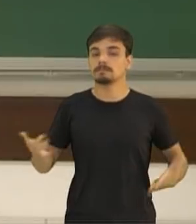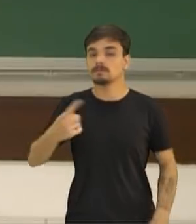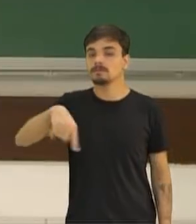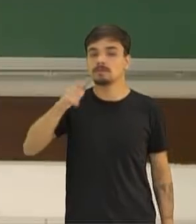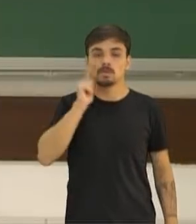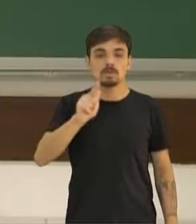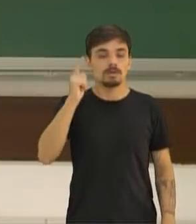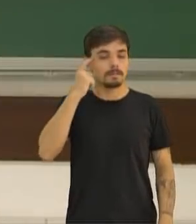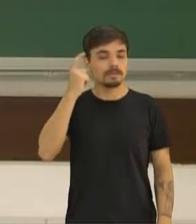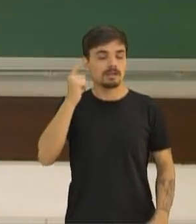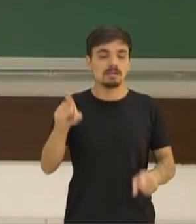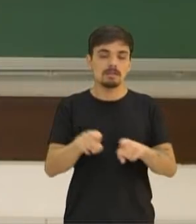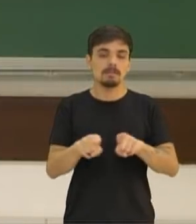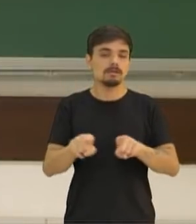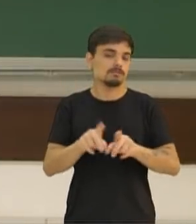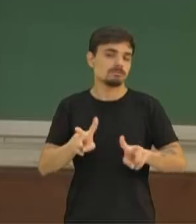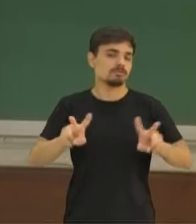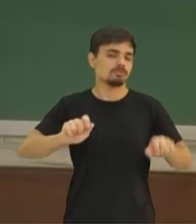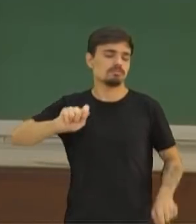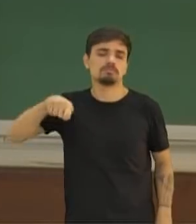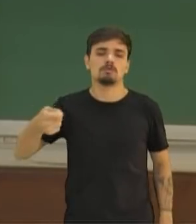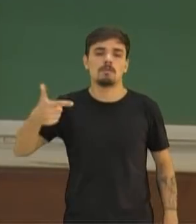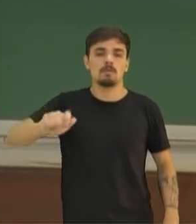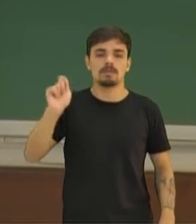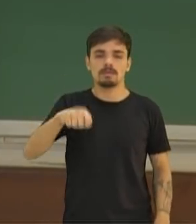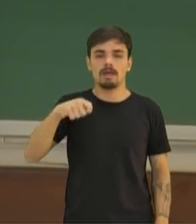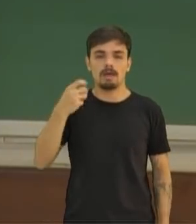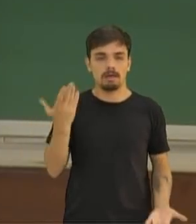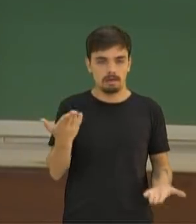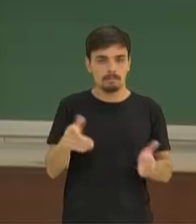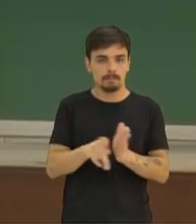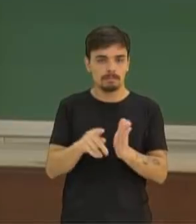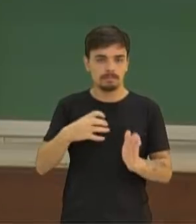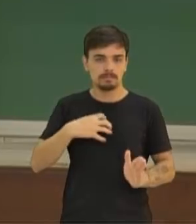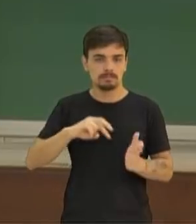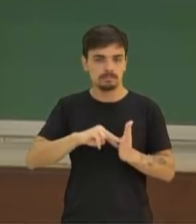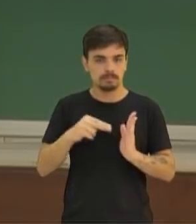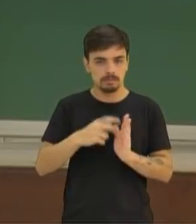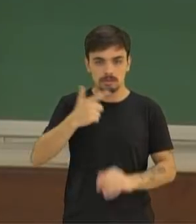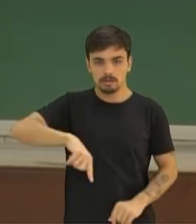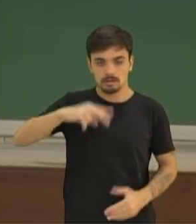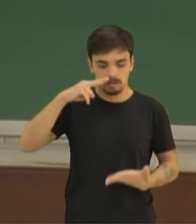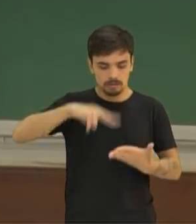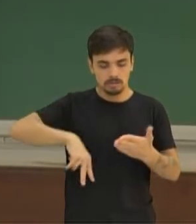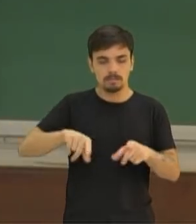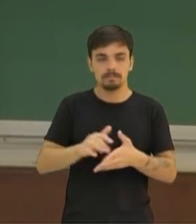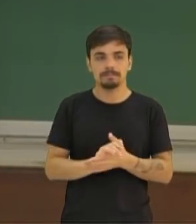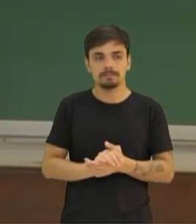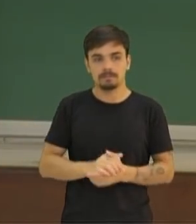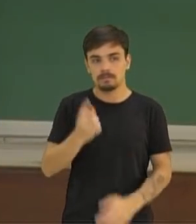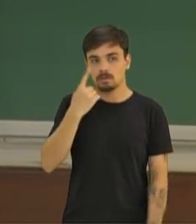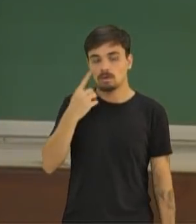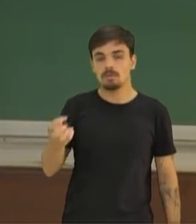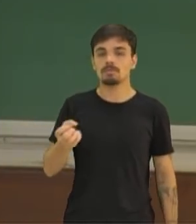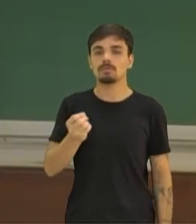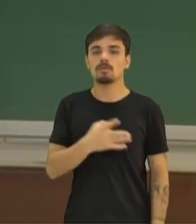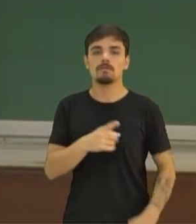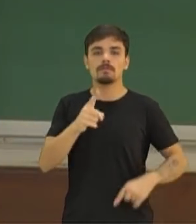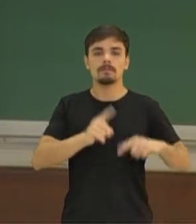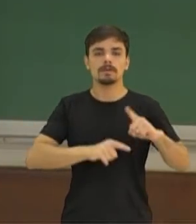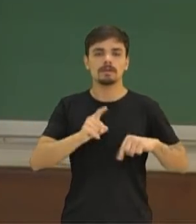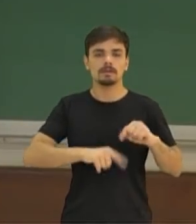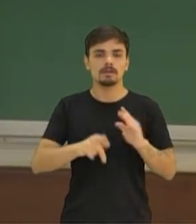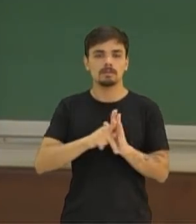Então, conseguiram pensar aí em uma outra possibilidade de sentido? Vamos reler o trecho. Nova linha Batavo Pense